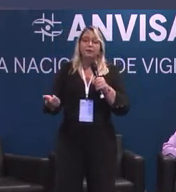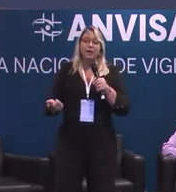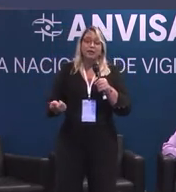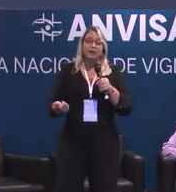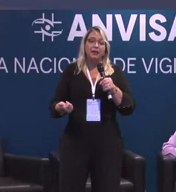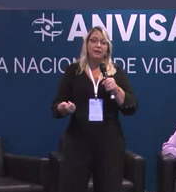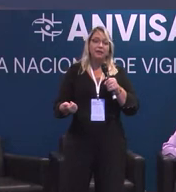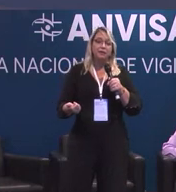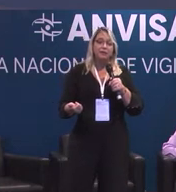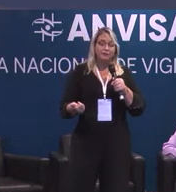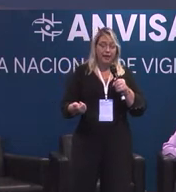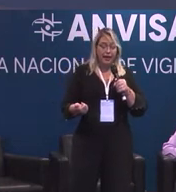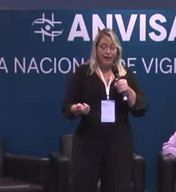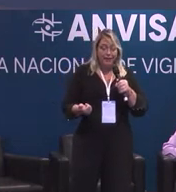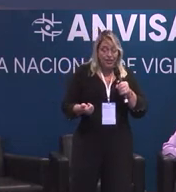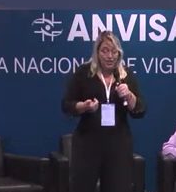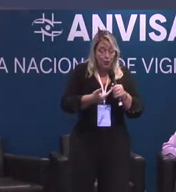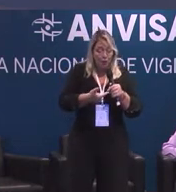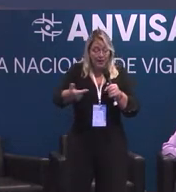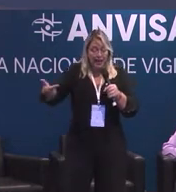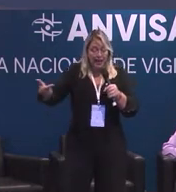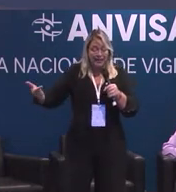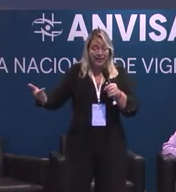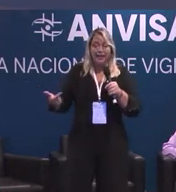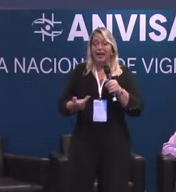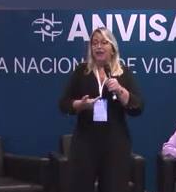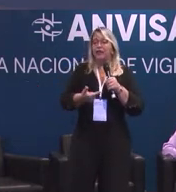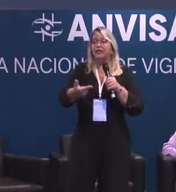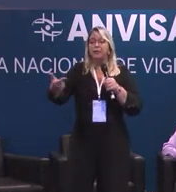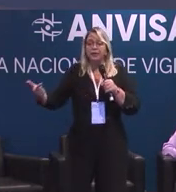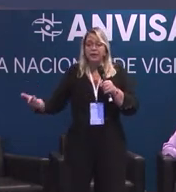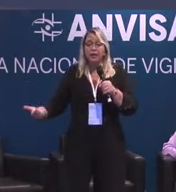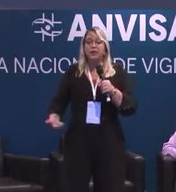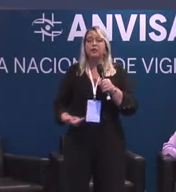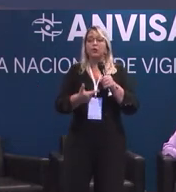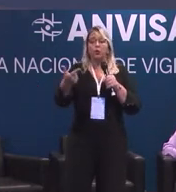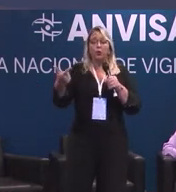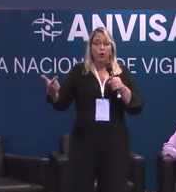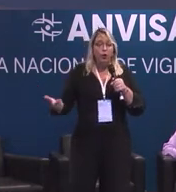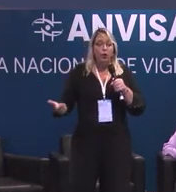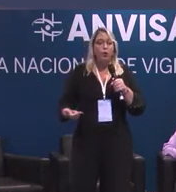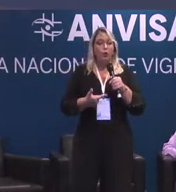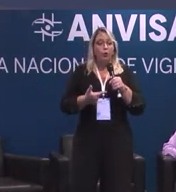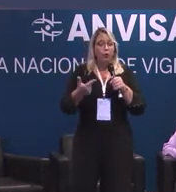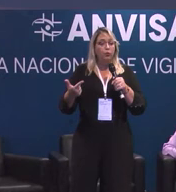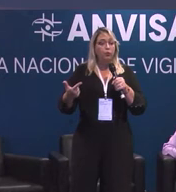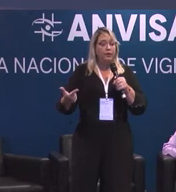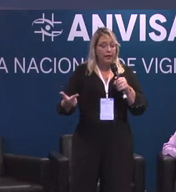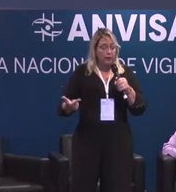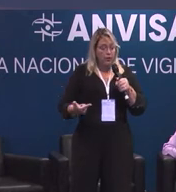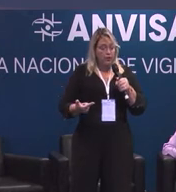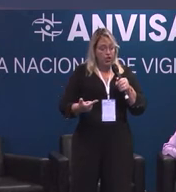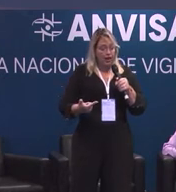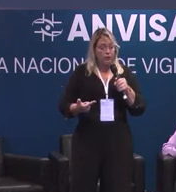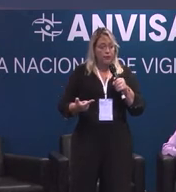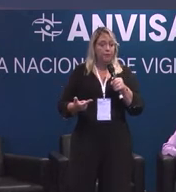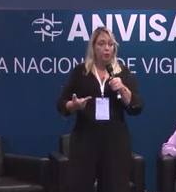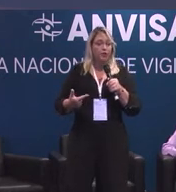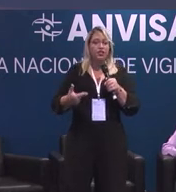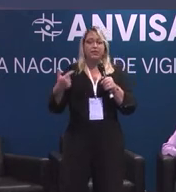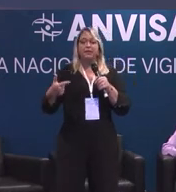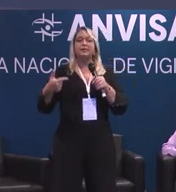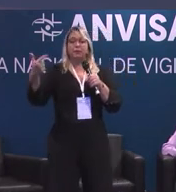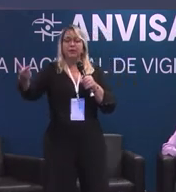parcerias, né? A gente se viu obrigada a fazer parcerias com os atores externos, com vistas